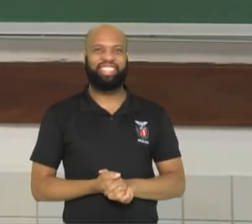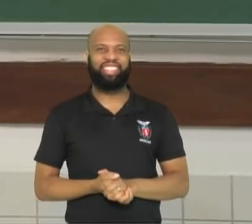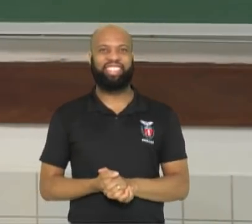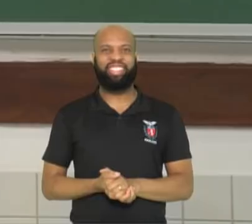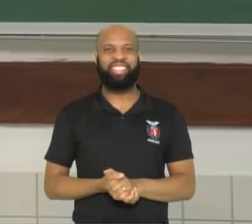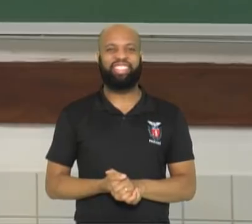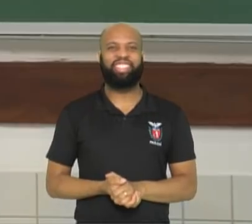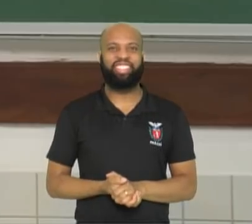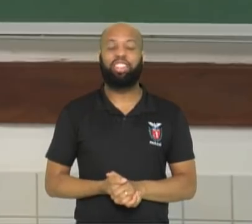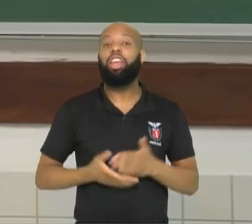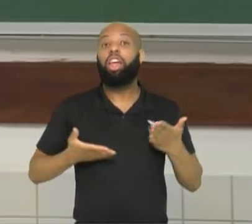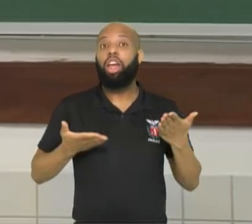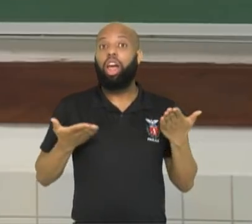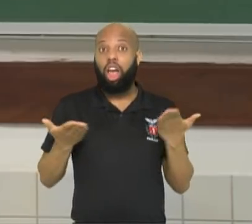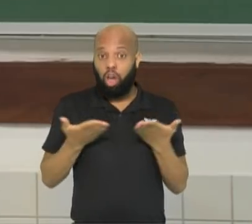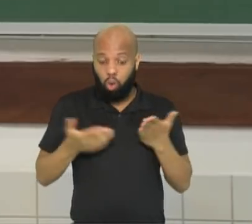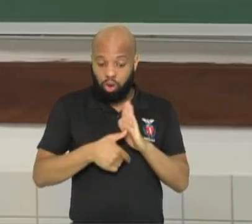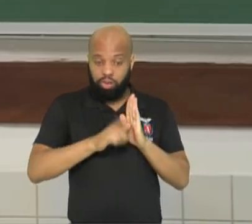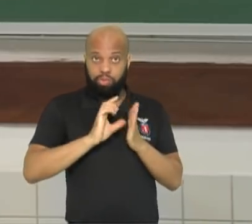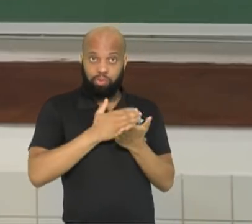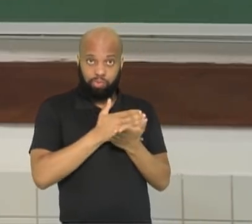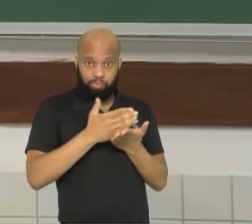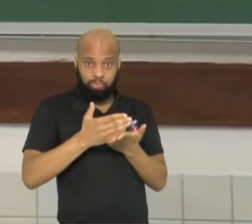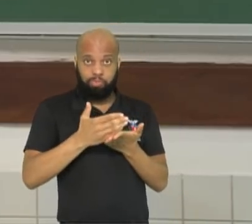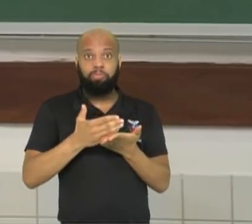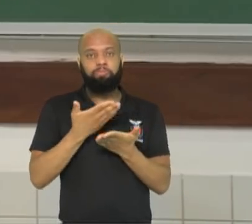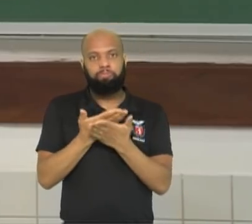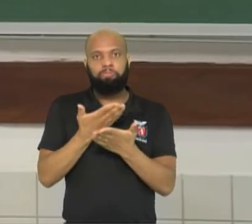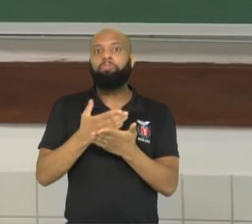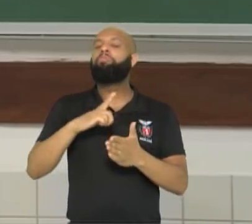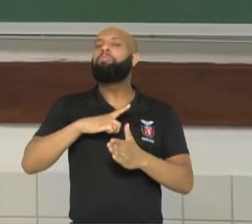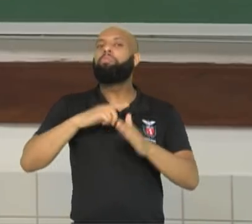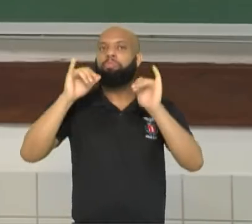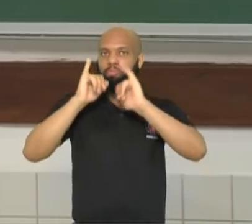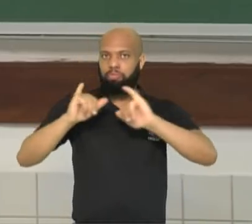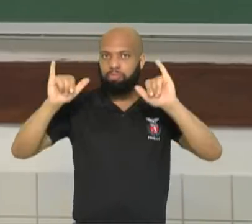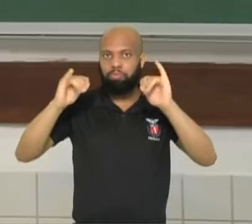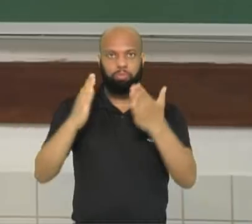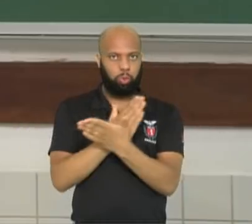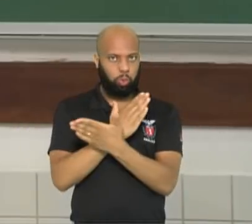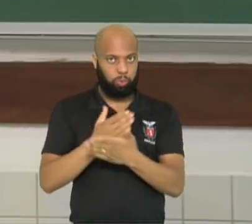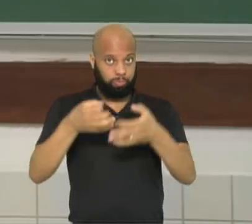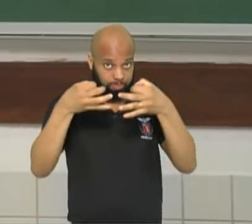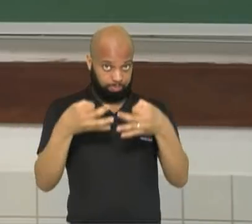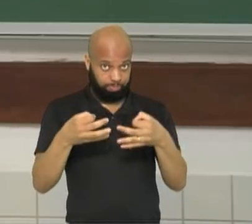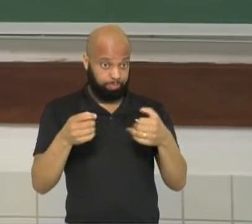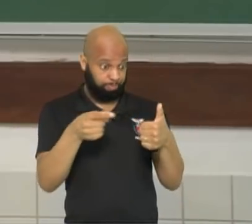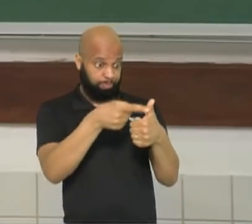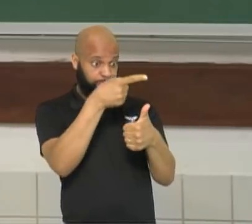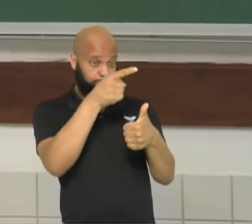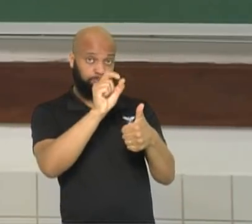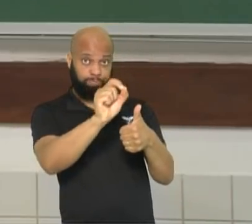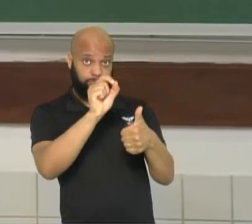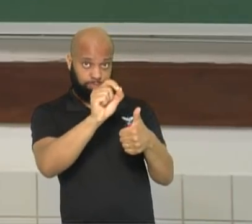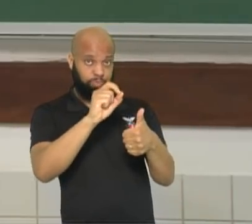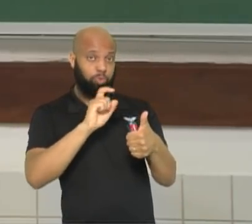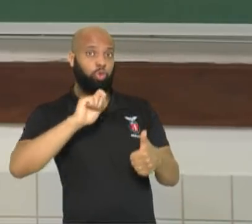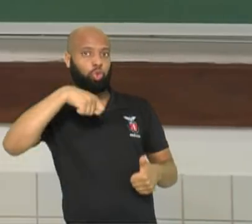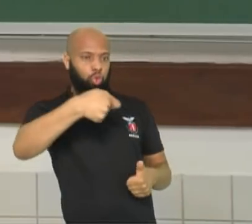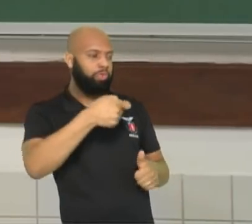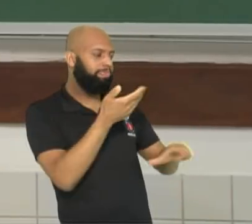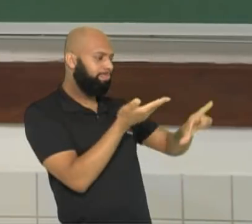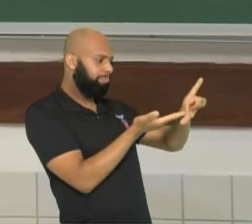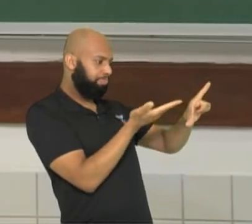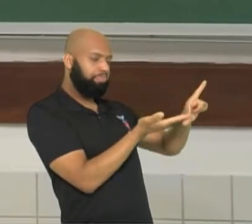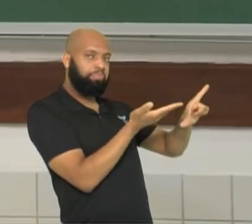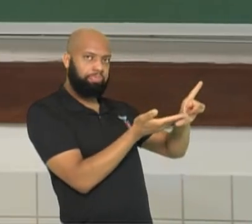Joia! Então, antes de começar a nossa aula, eu vou dar alguns recadinhos para vocês. O primeiro recadinho é a respeito do